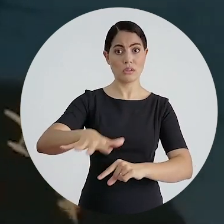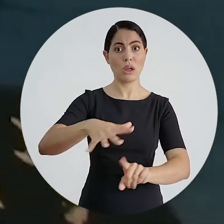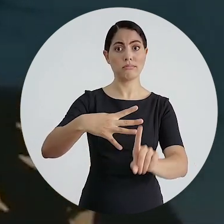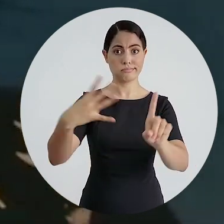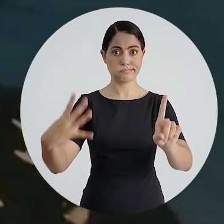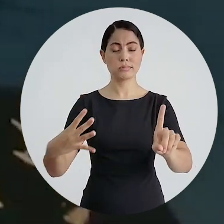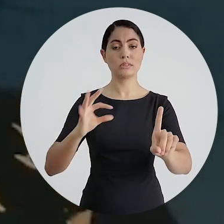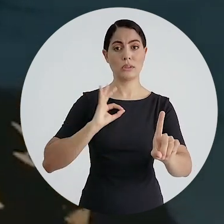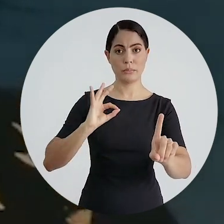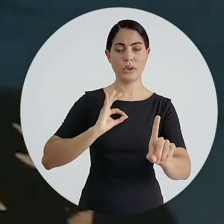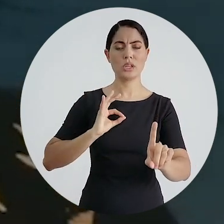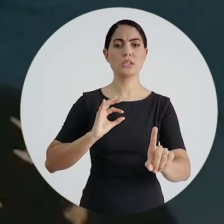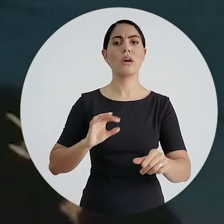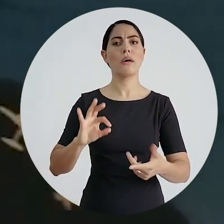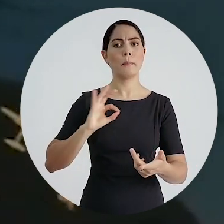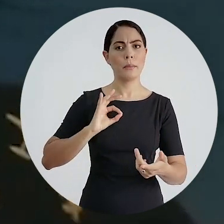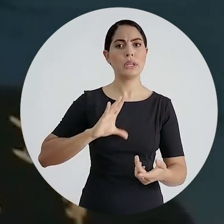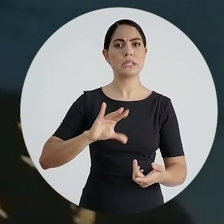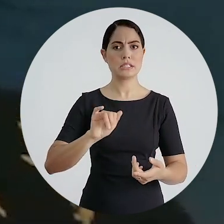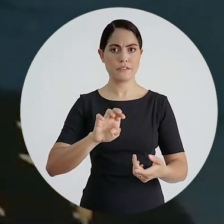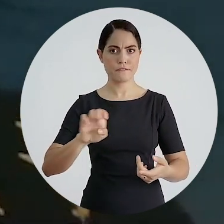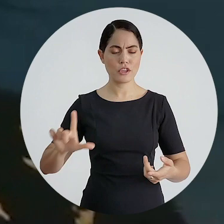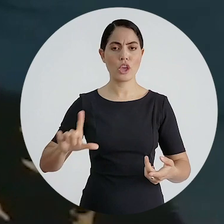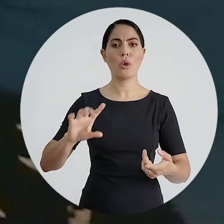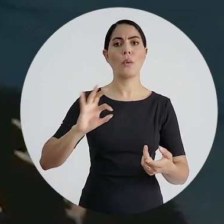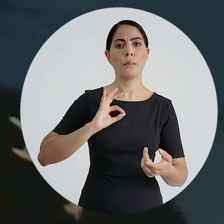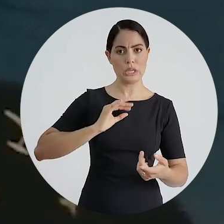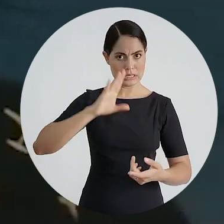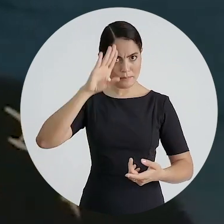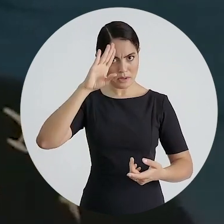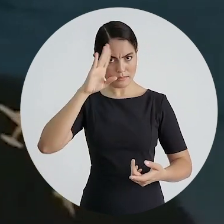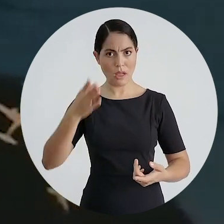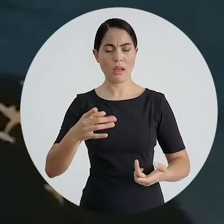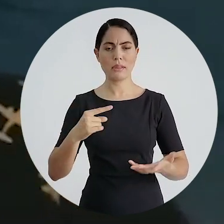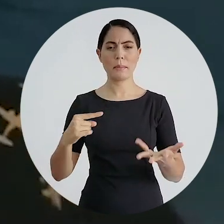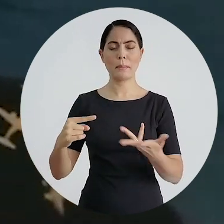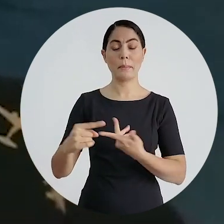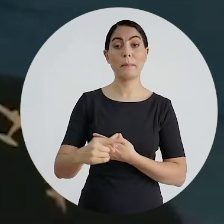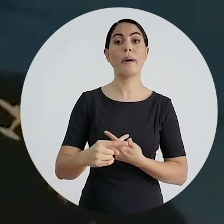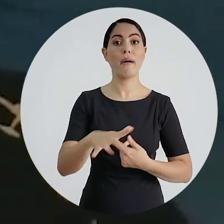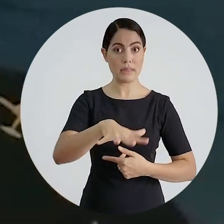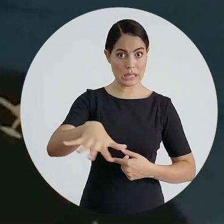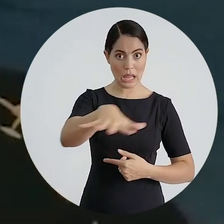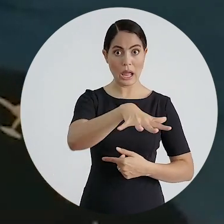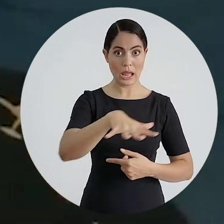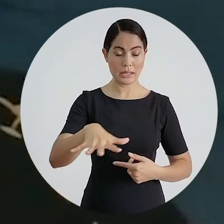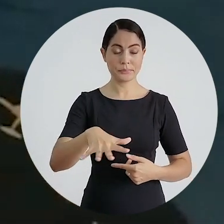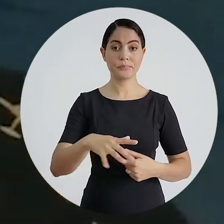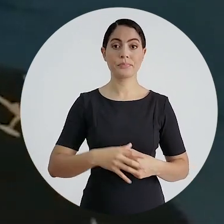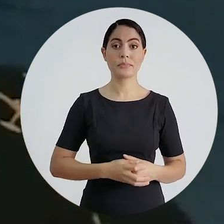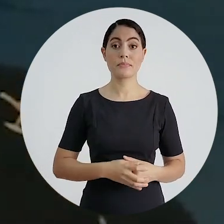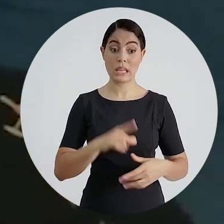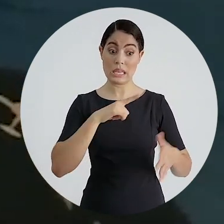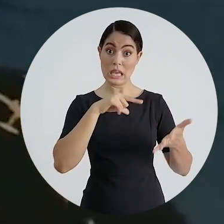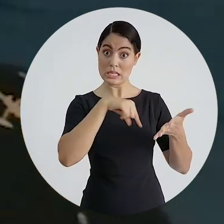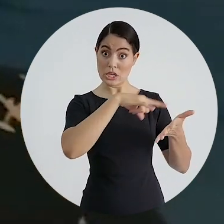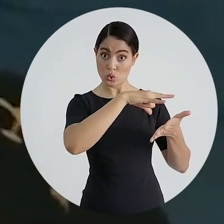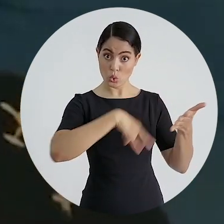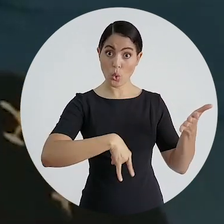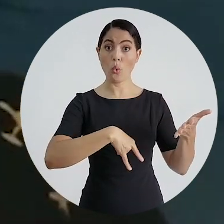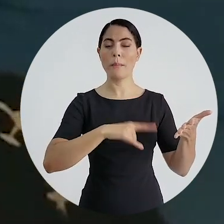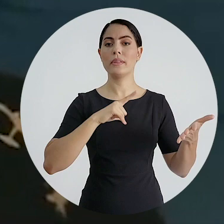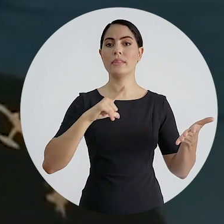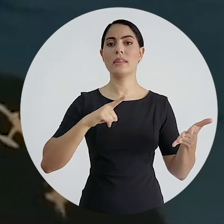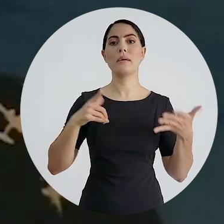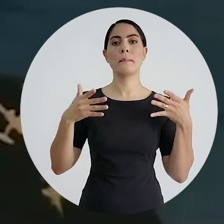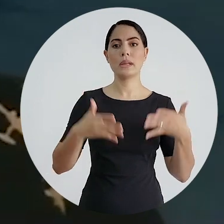LGBTI pelas polícias, tanto polícia civil como militar, enfim, é um protocolo que teve a